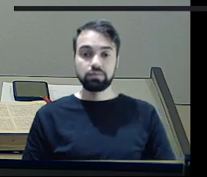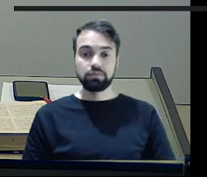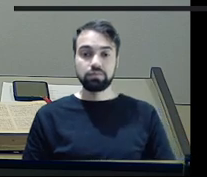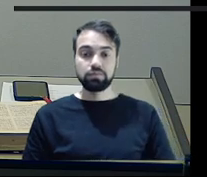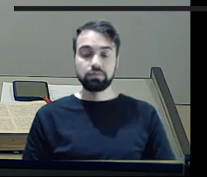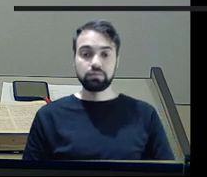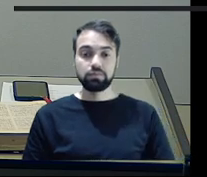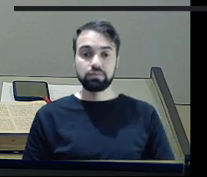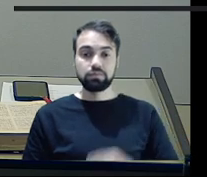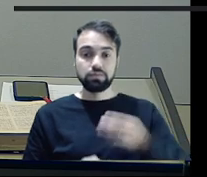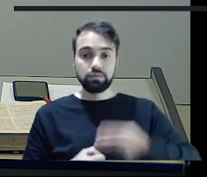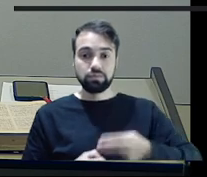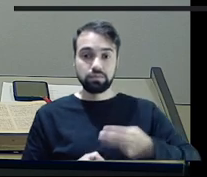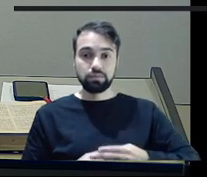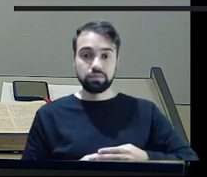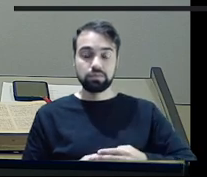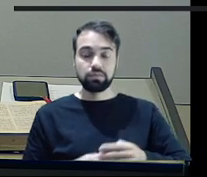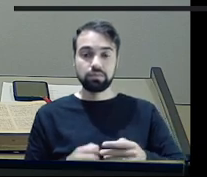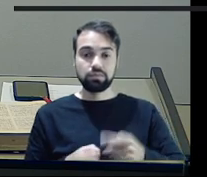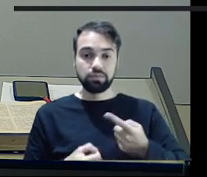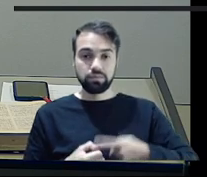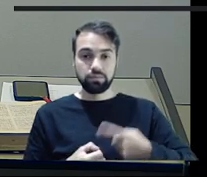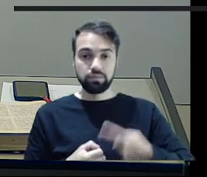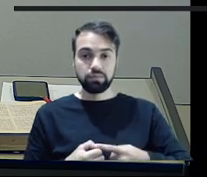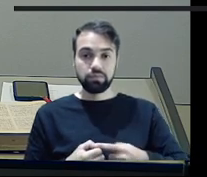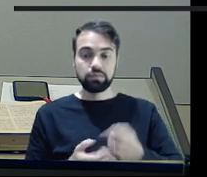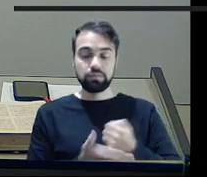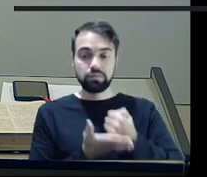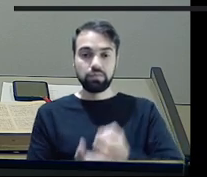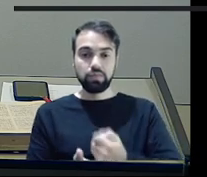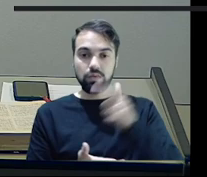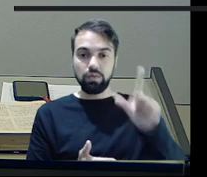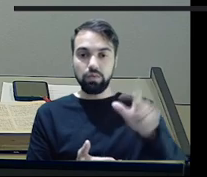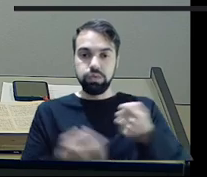Municipal de Guareí e da outra providência. Está em segunda discussão.